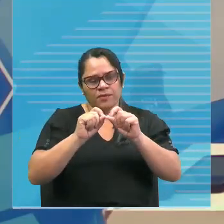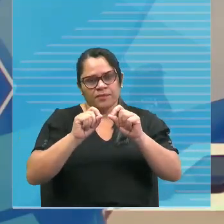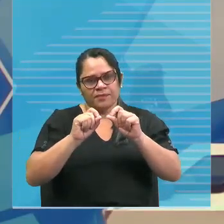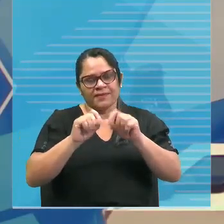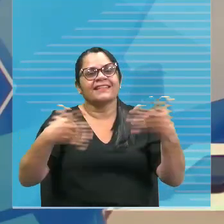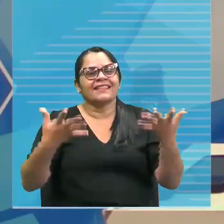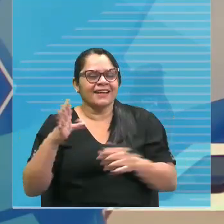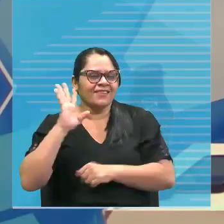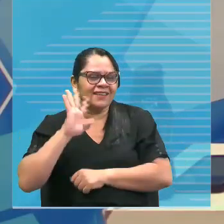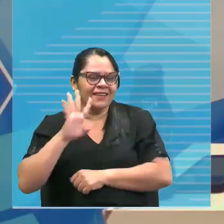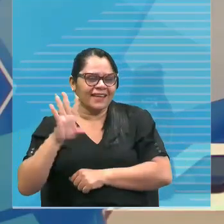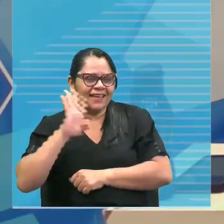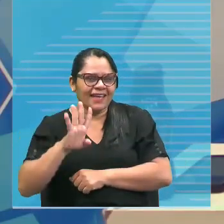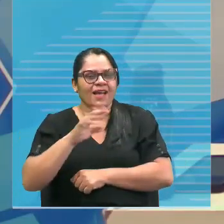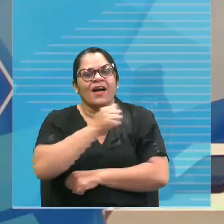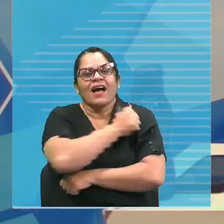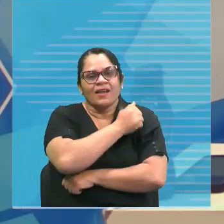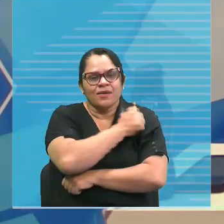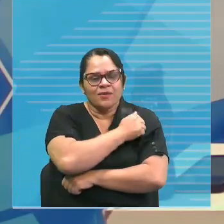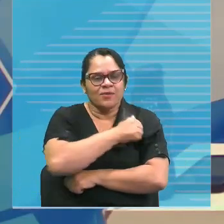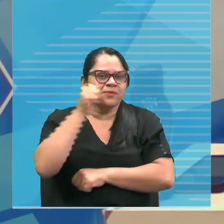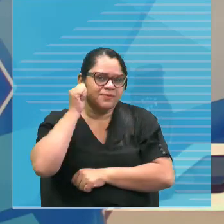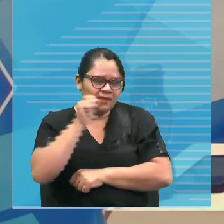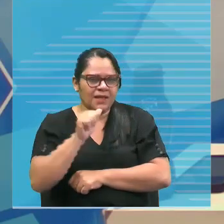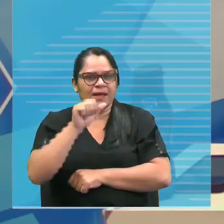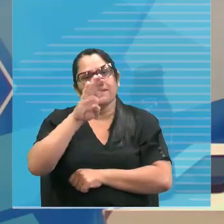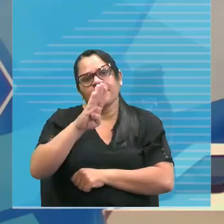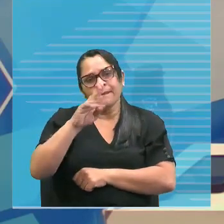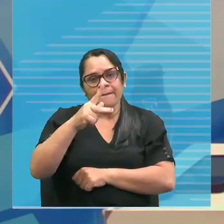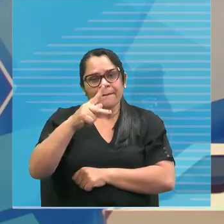legal pessoal A Patrícia é de Itaporanga